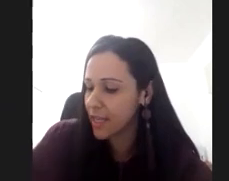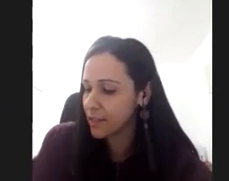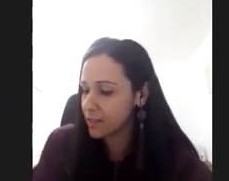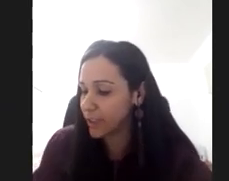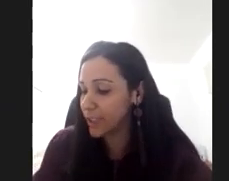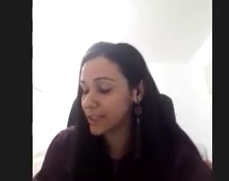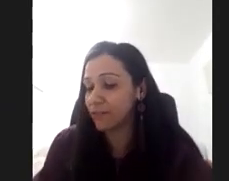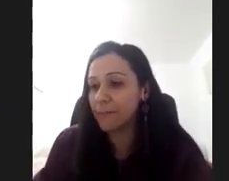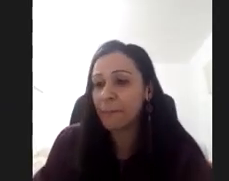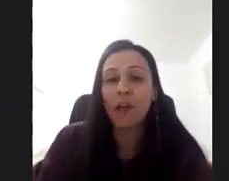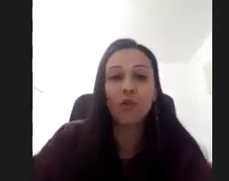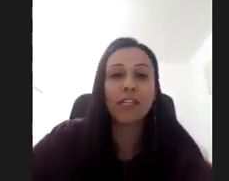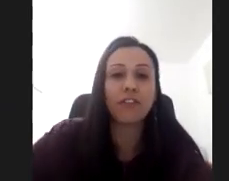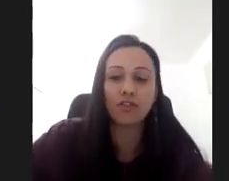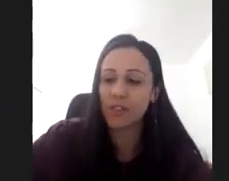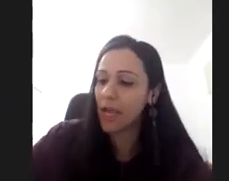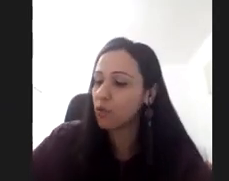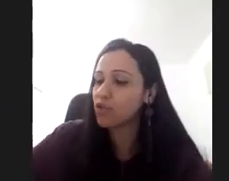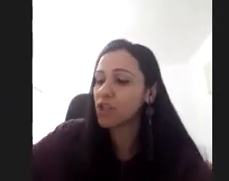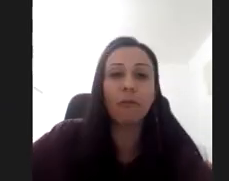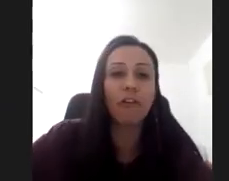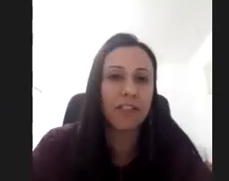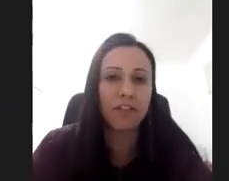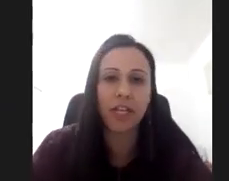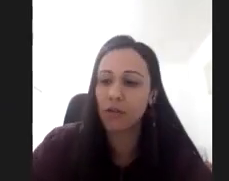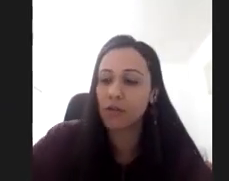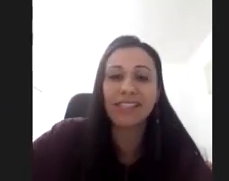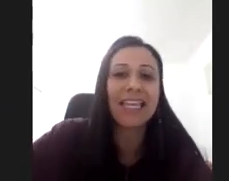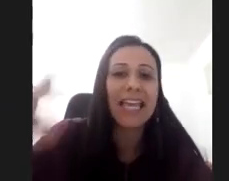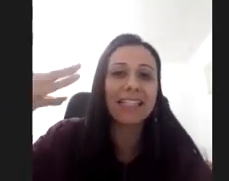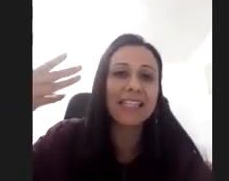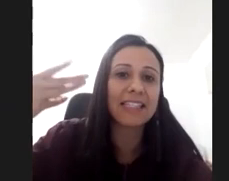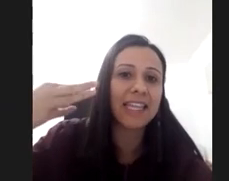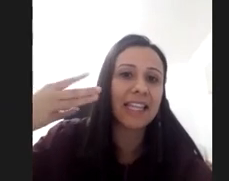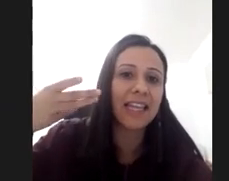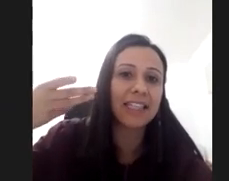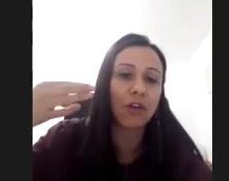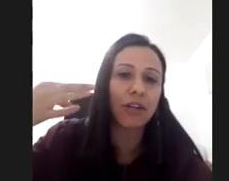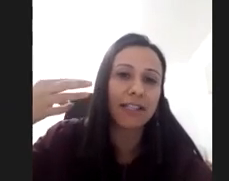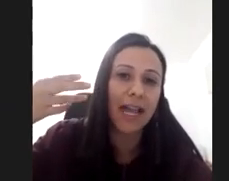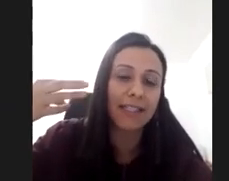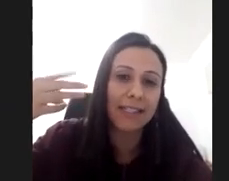ciência, né? As teorias, enfim, os serviços de saúde e o movimento sindical tem que estar